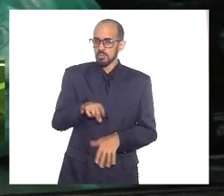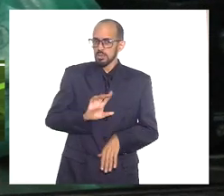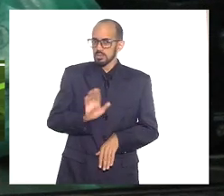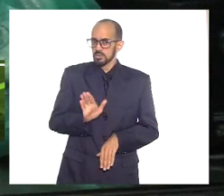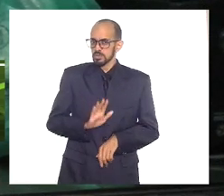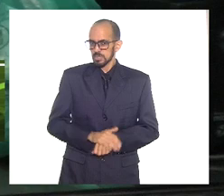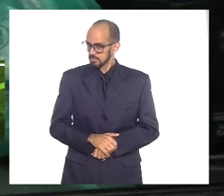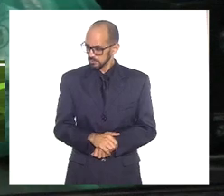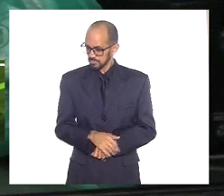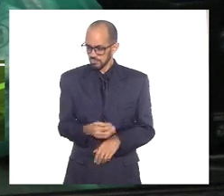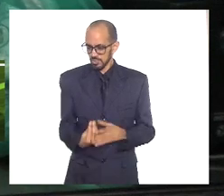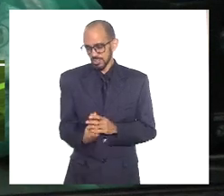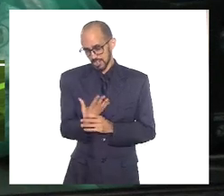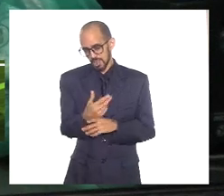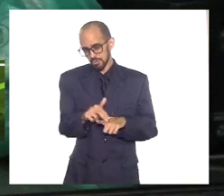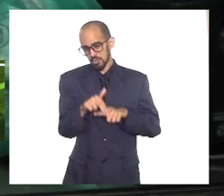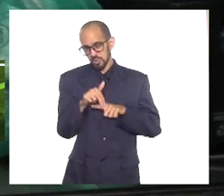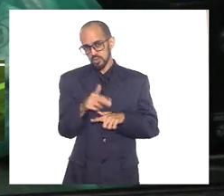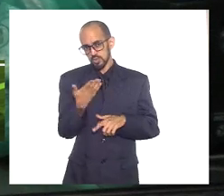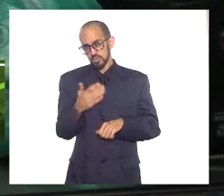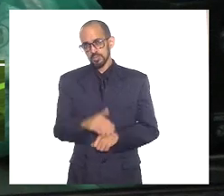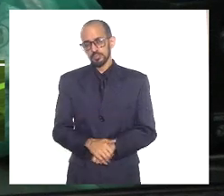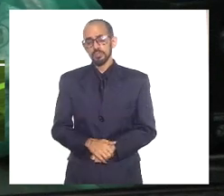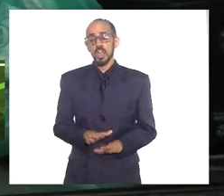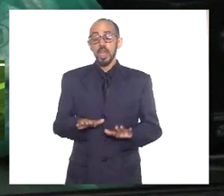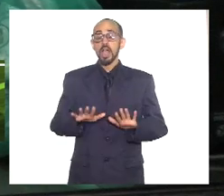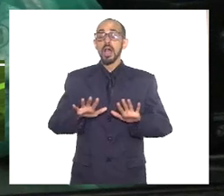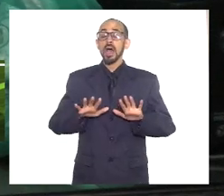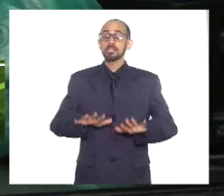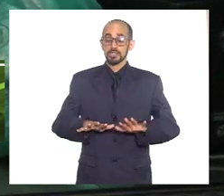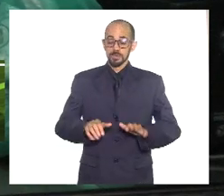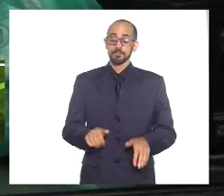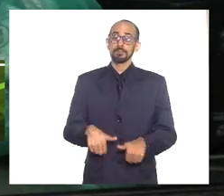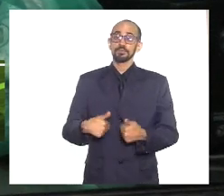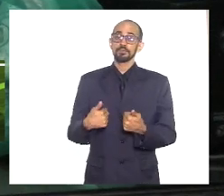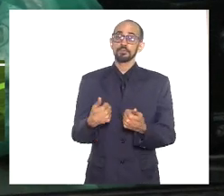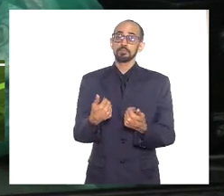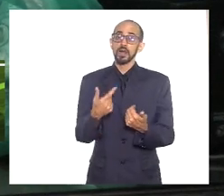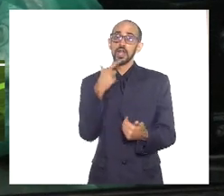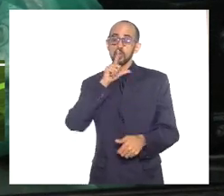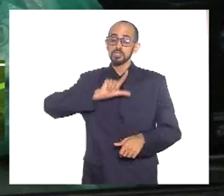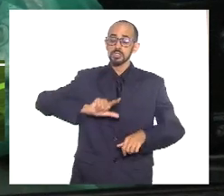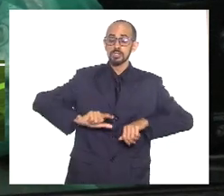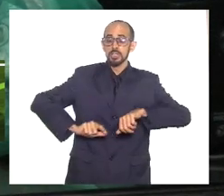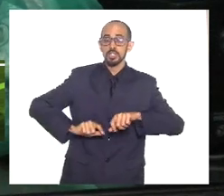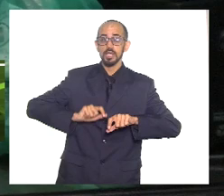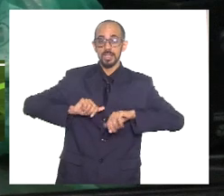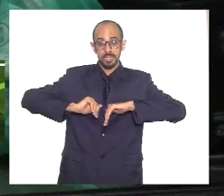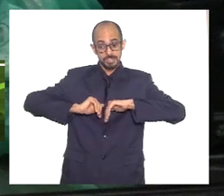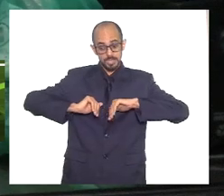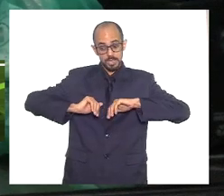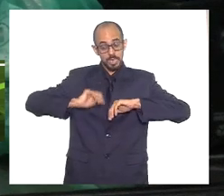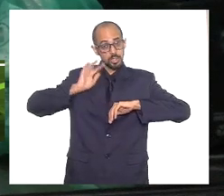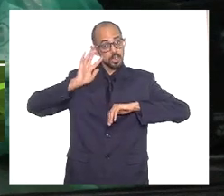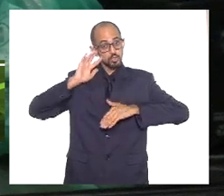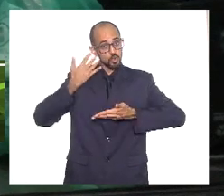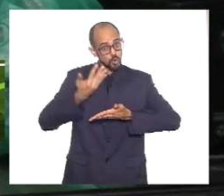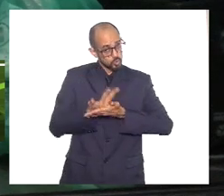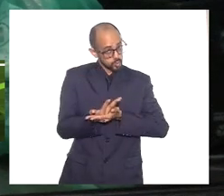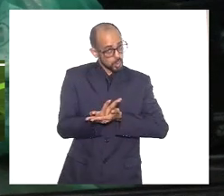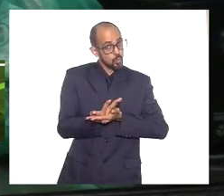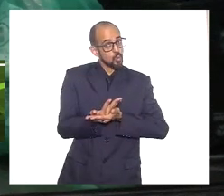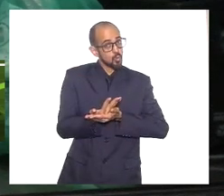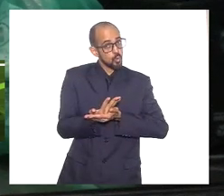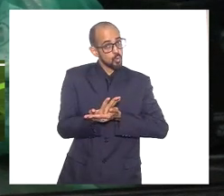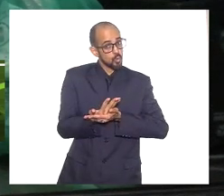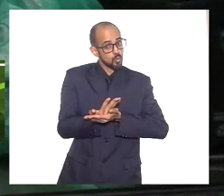isso. Então, essa é uma questão para ter solução. No meu entendimento,